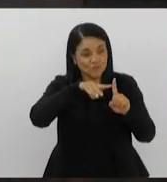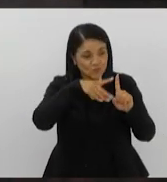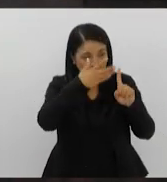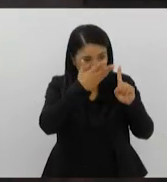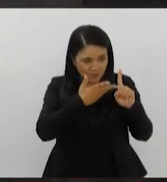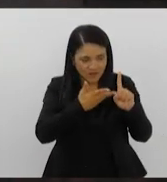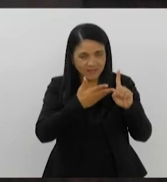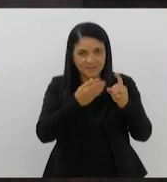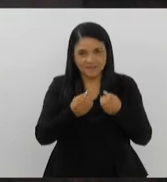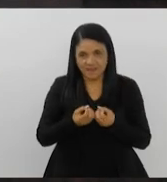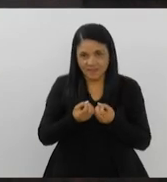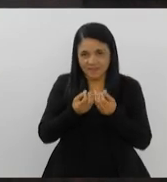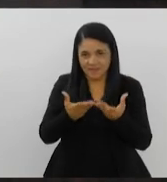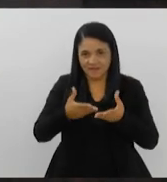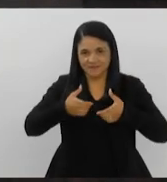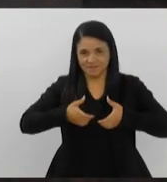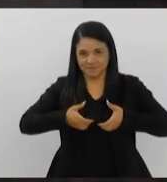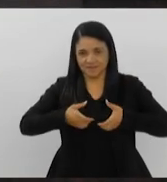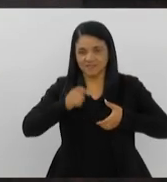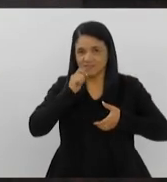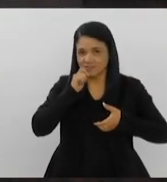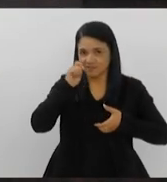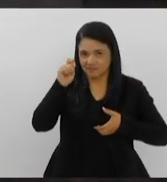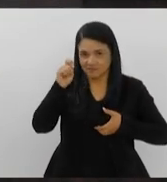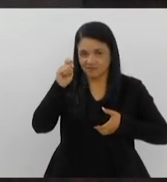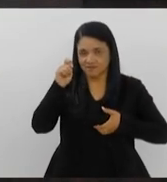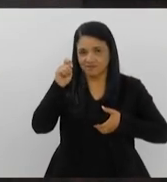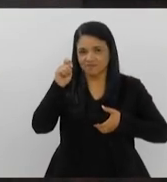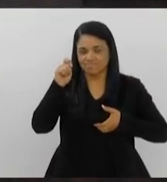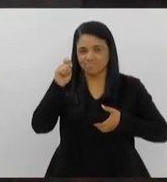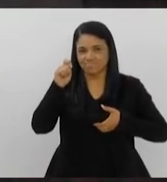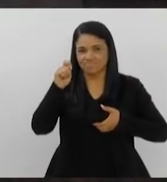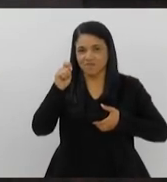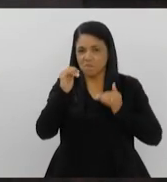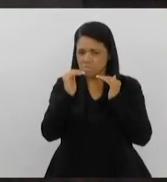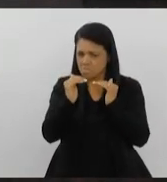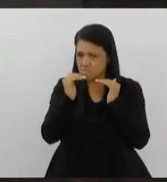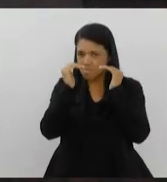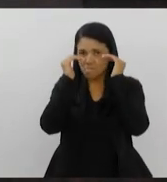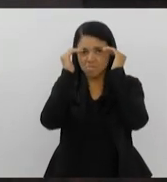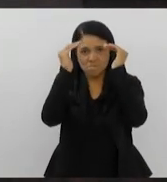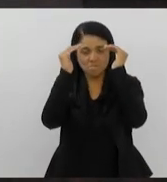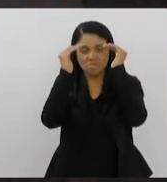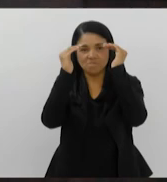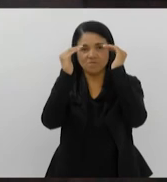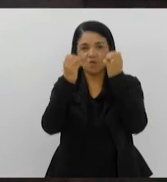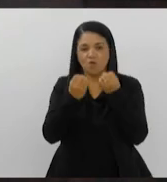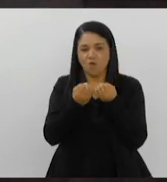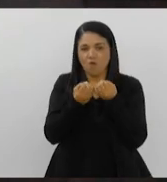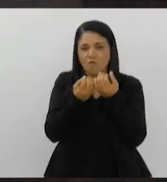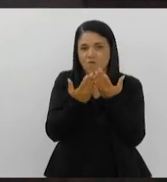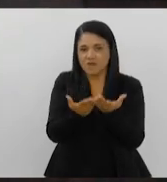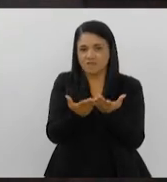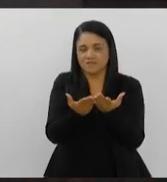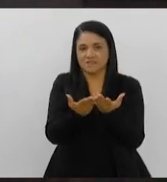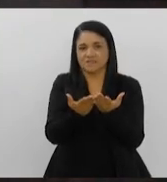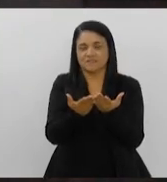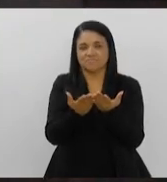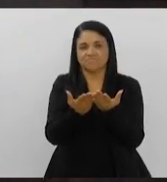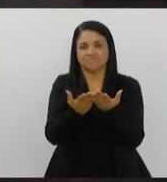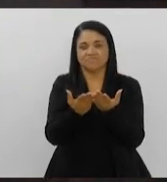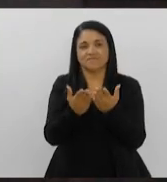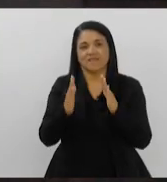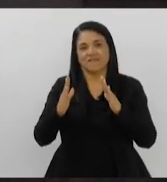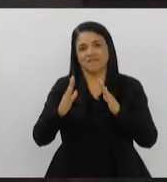entrega da medalha Tiradente a maior honraria oferecida a essa casa